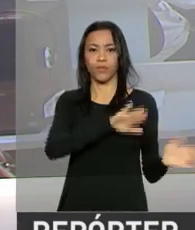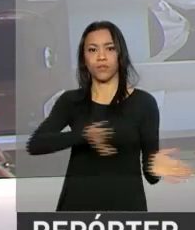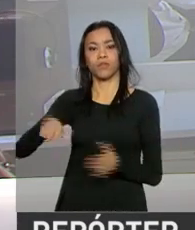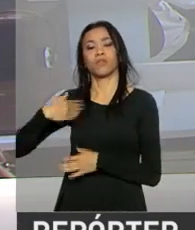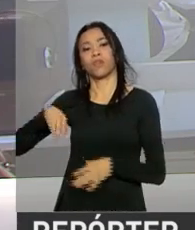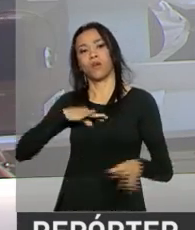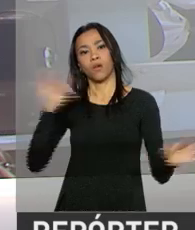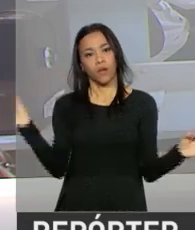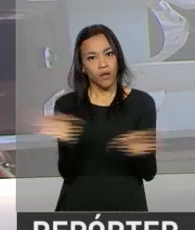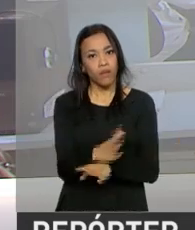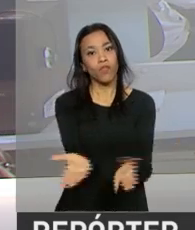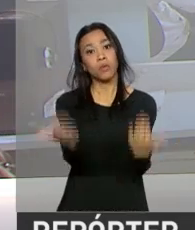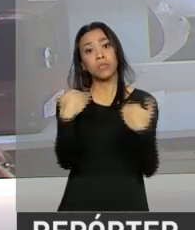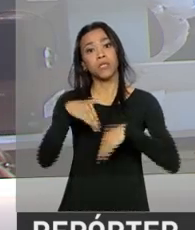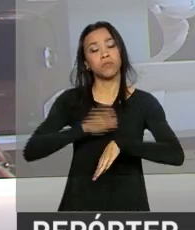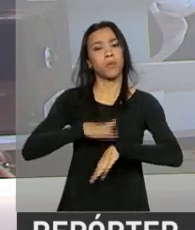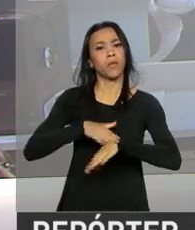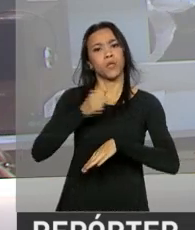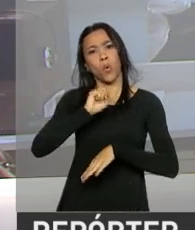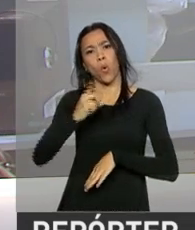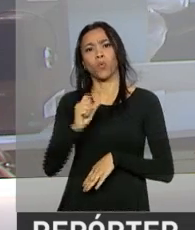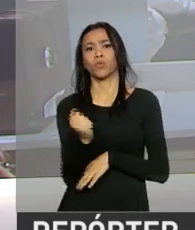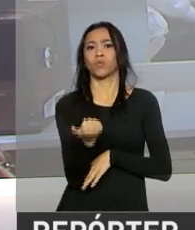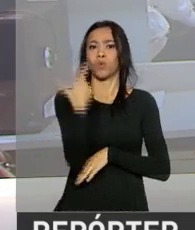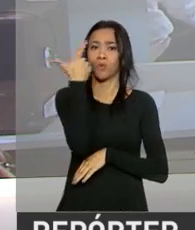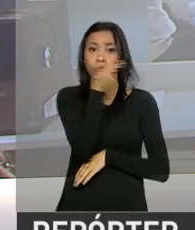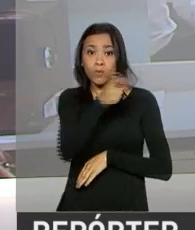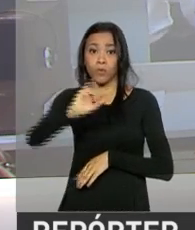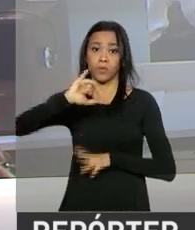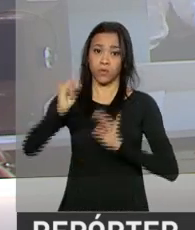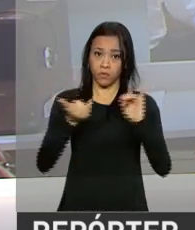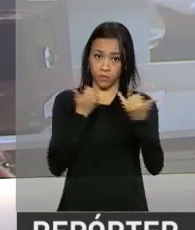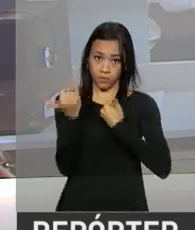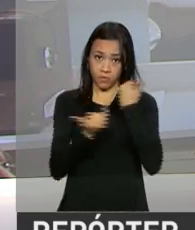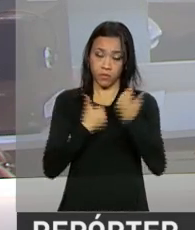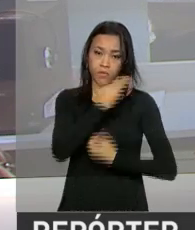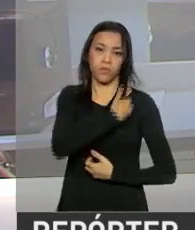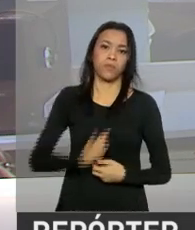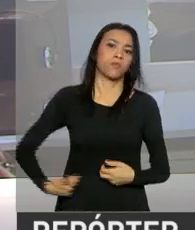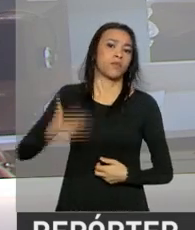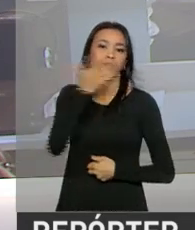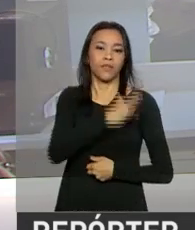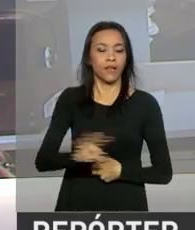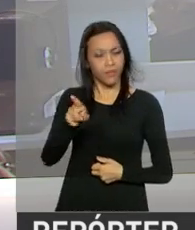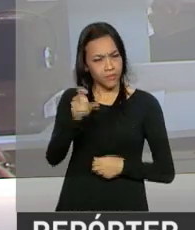por aqui, voltamos a qualquer momento ou ao meio-dia com outras informações do governo